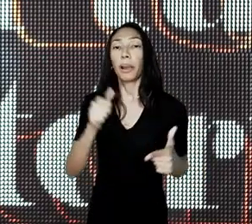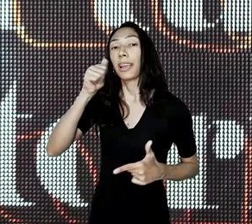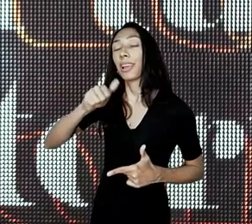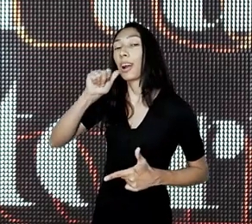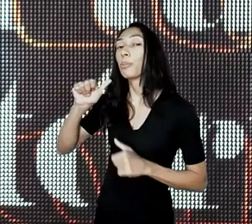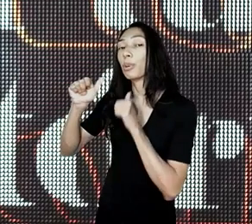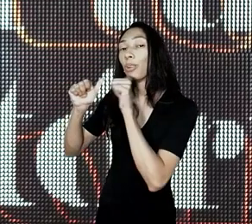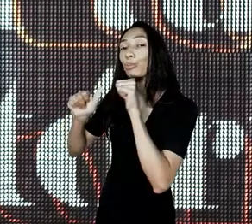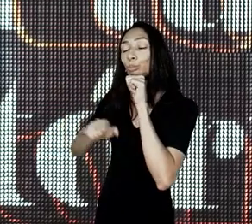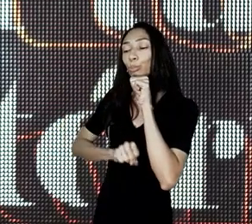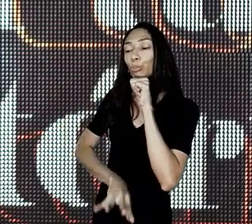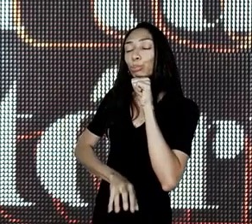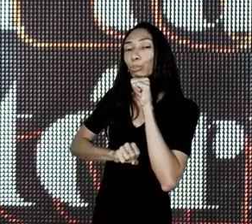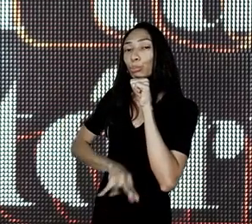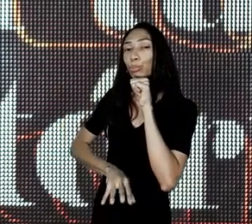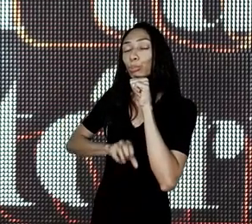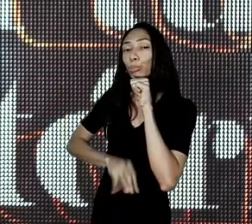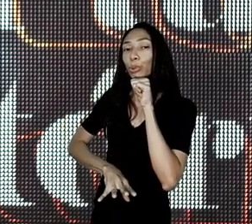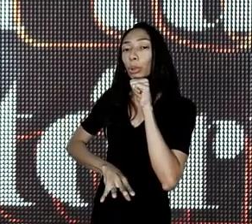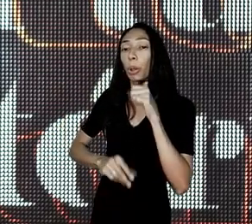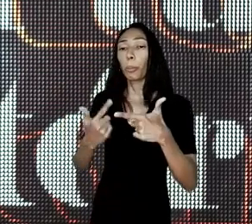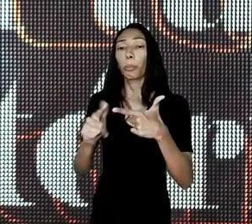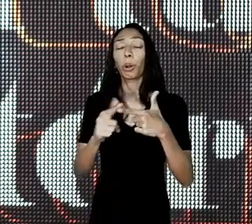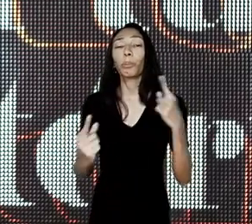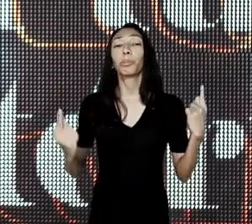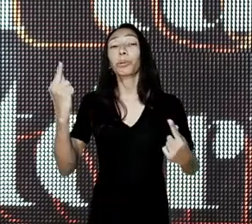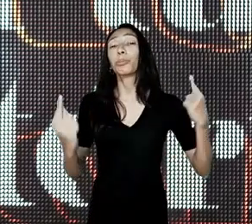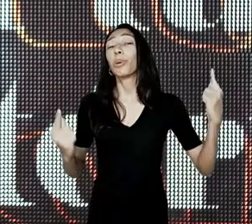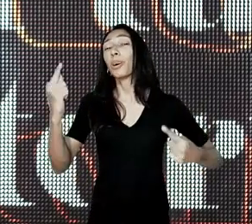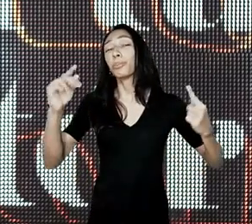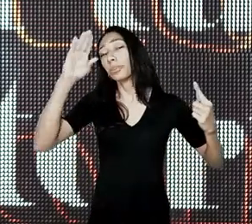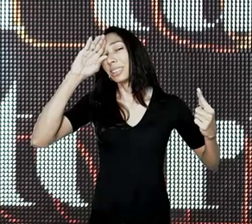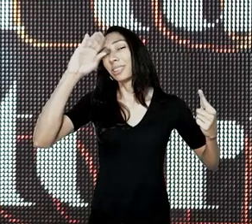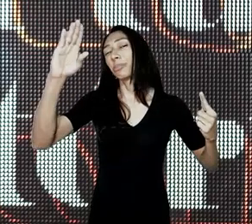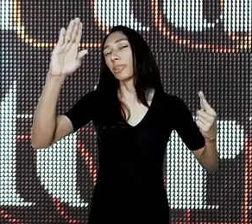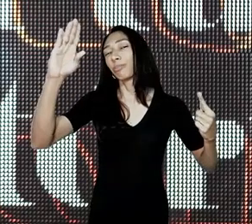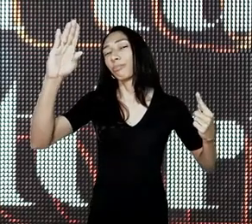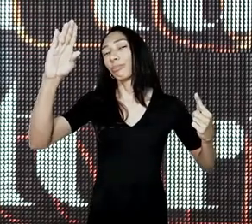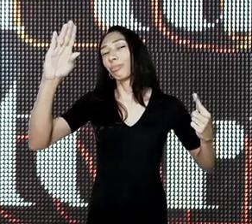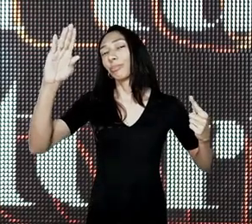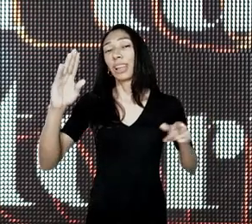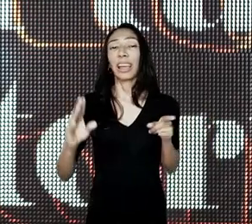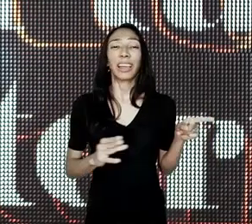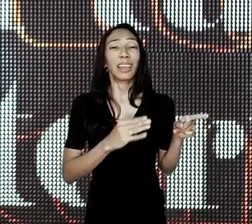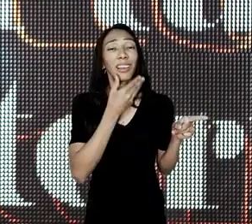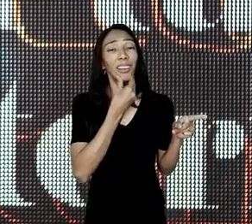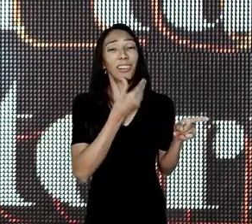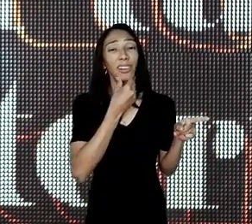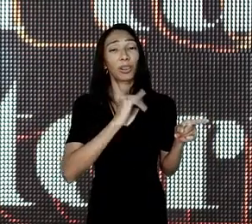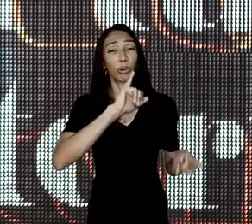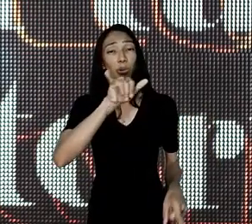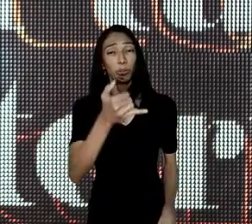Qual era a urgência maior? Aqui não é se tratando de um homem influente e uma mulher pela